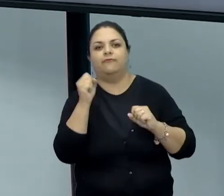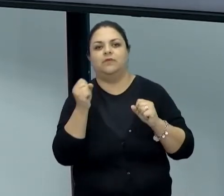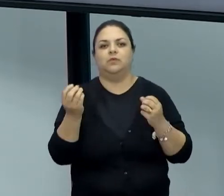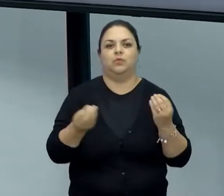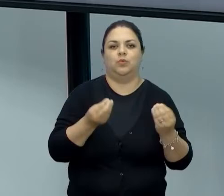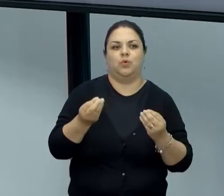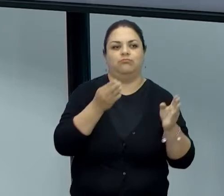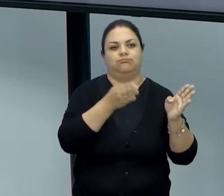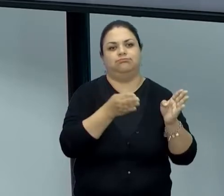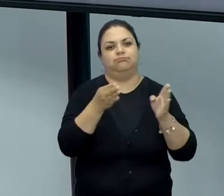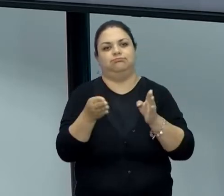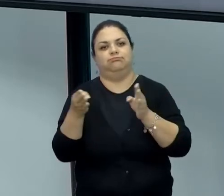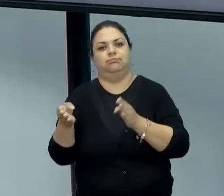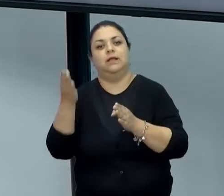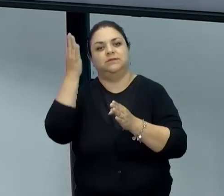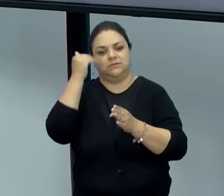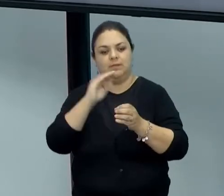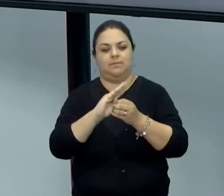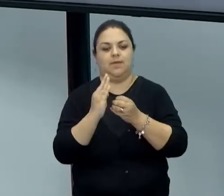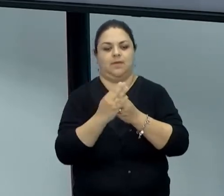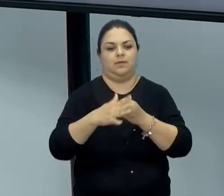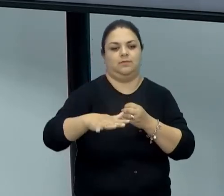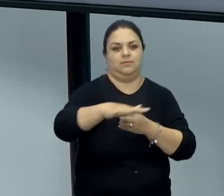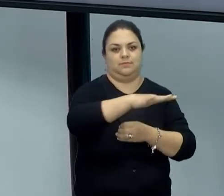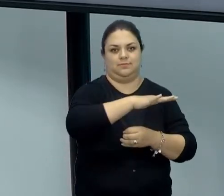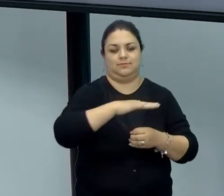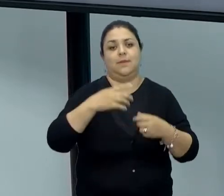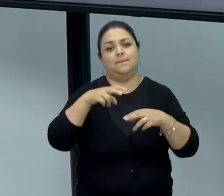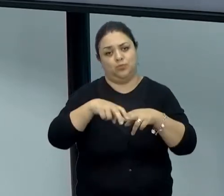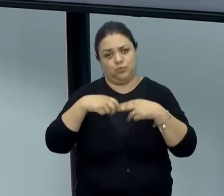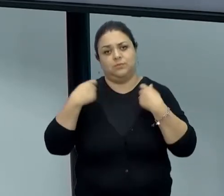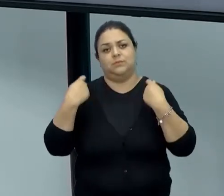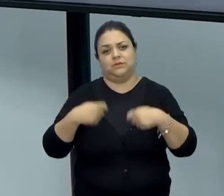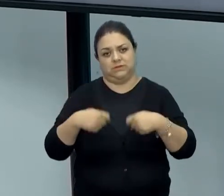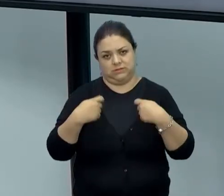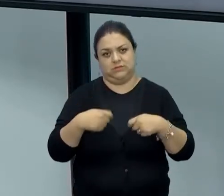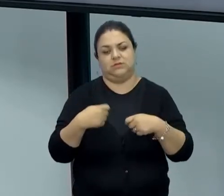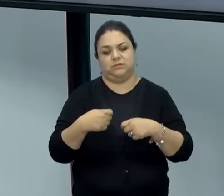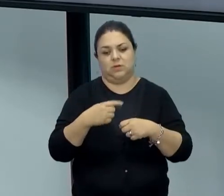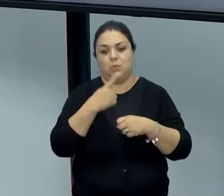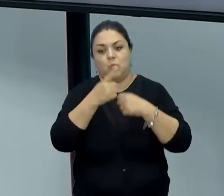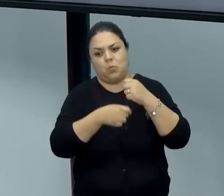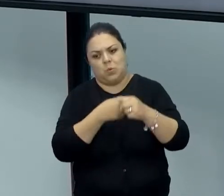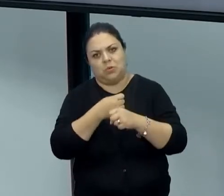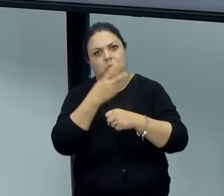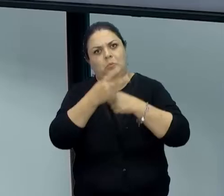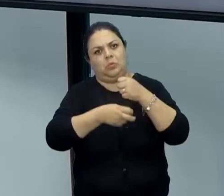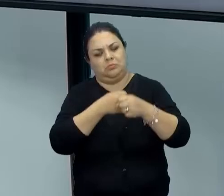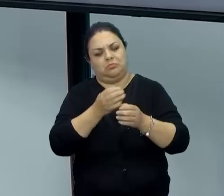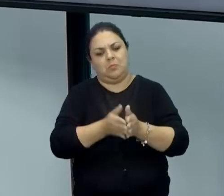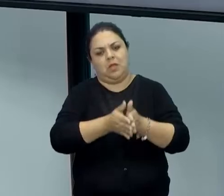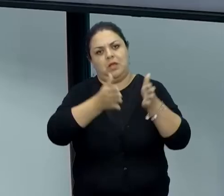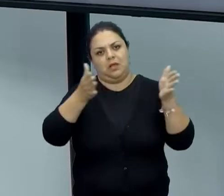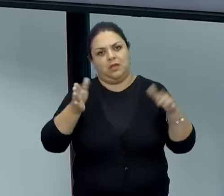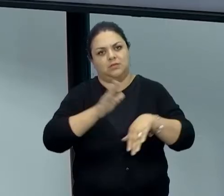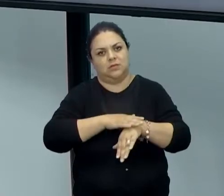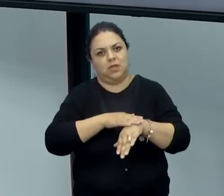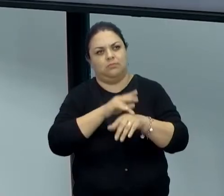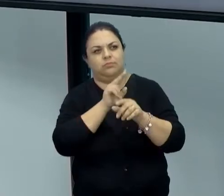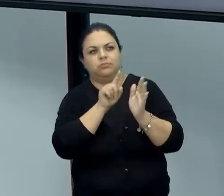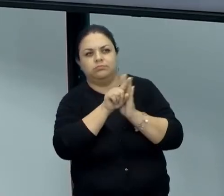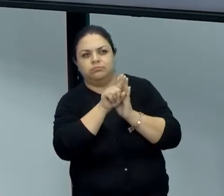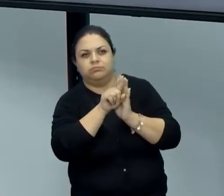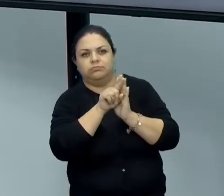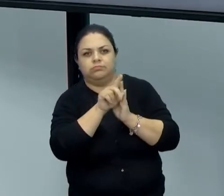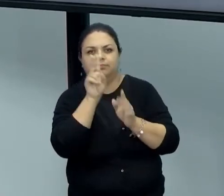estão acontecendo e é por isso que o período tem que ser maior para você fazer uma construção mais